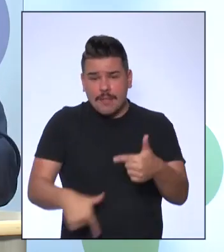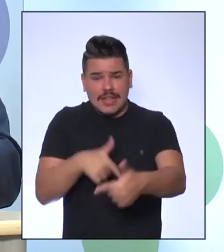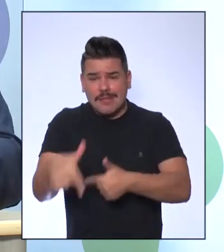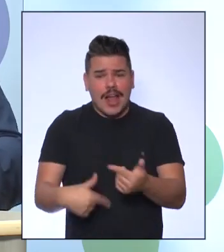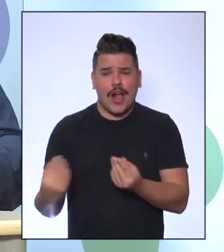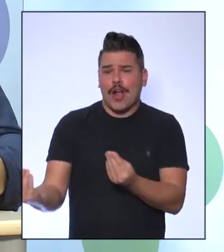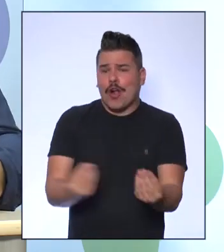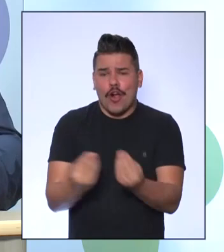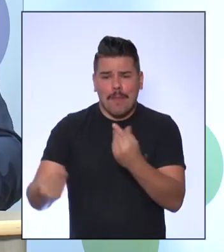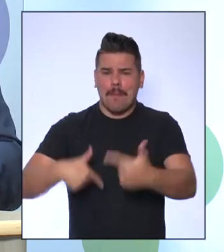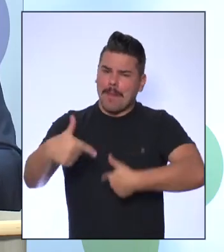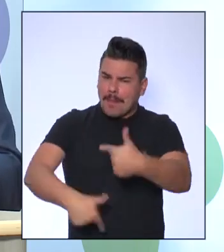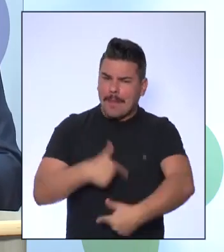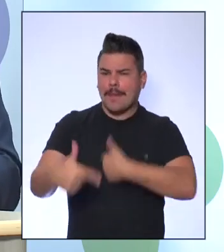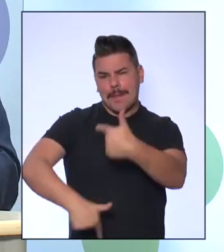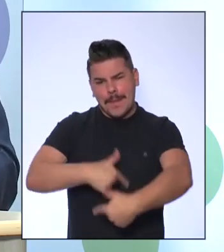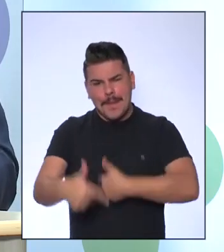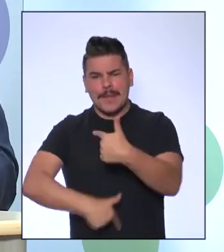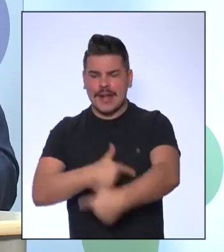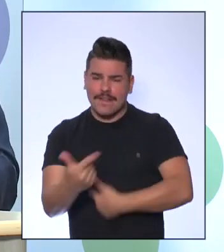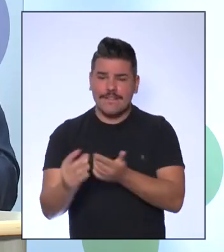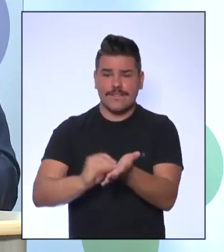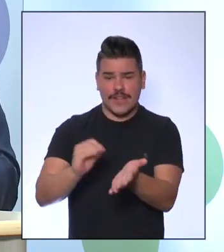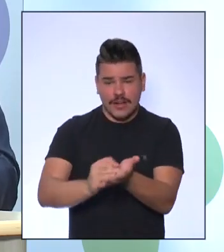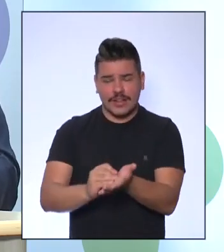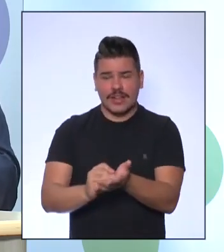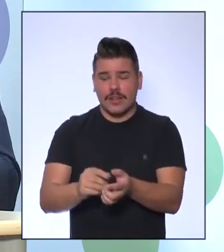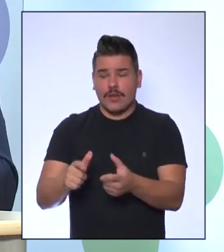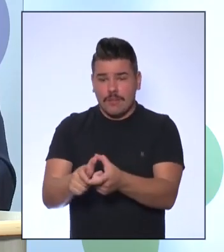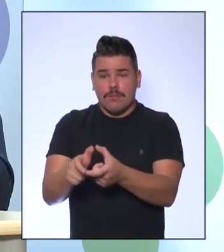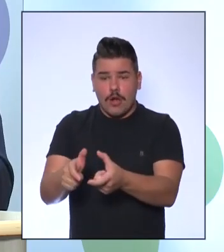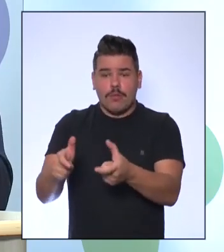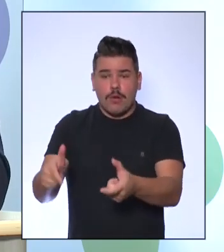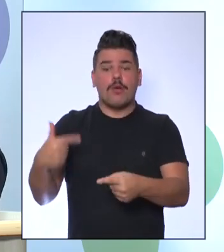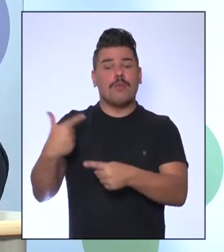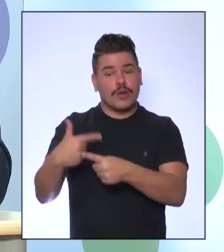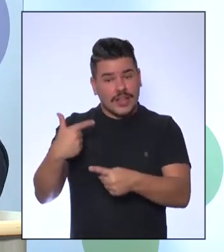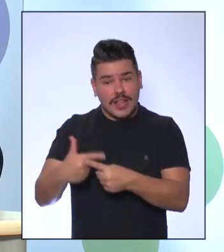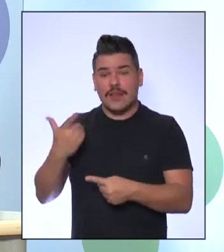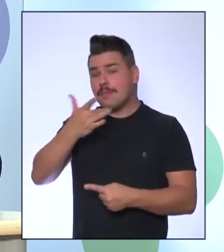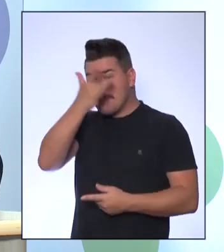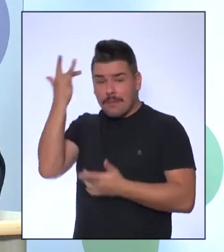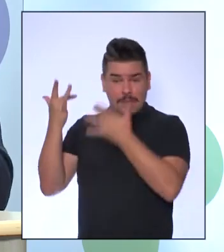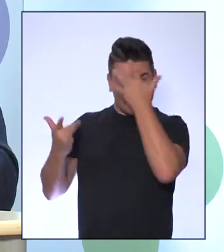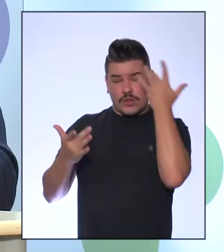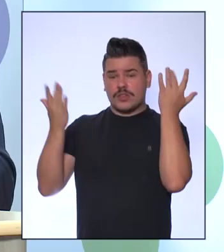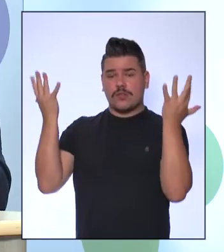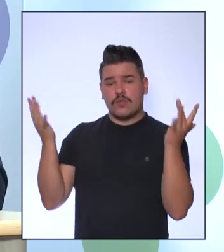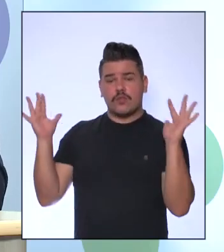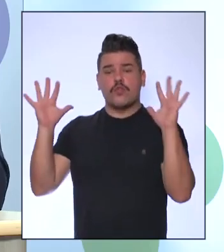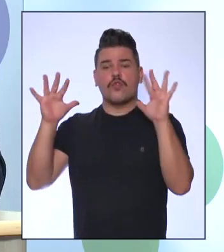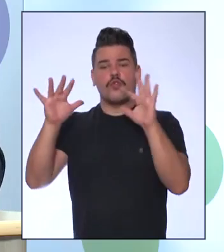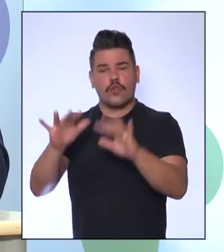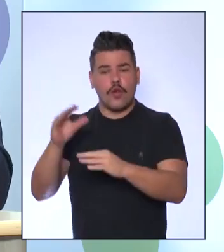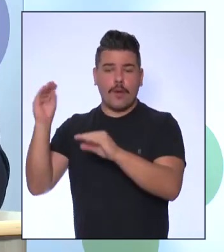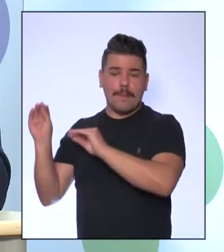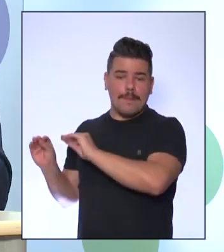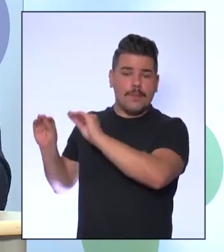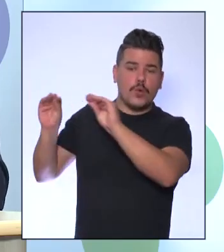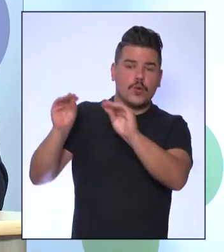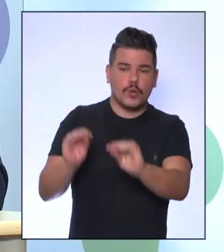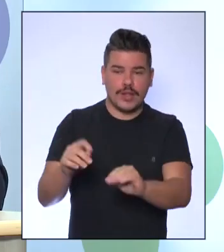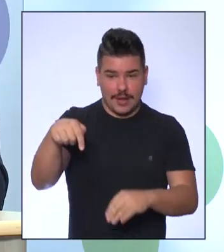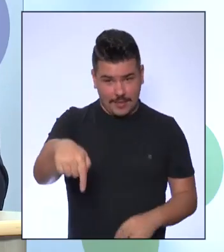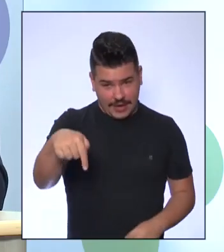os grandes núcleos urbanos, eles começam a crescer como vilas operárias, porque muitos